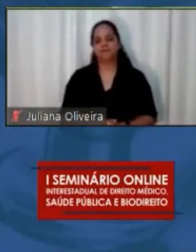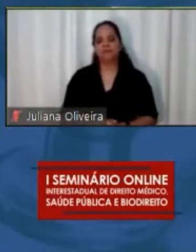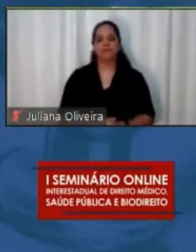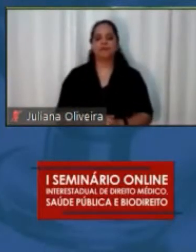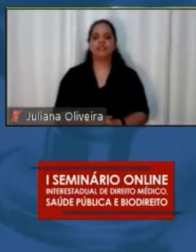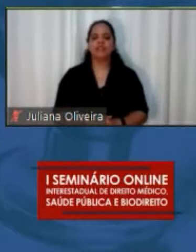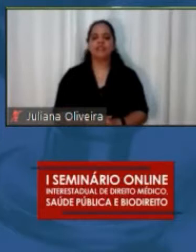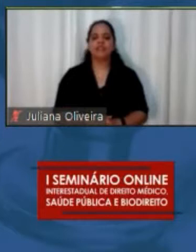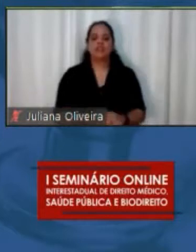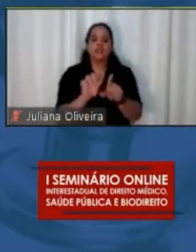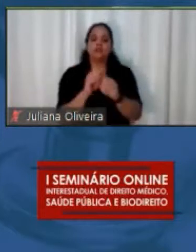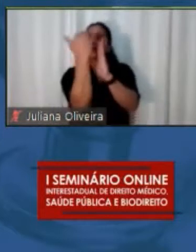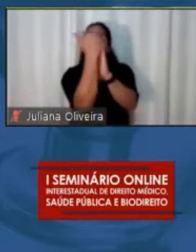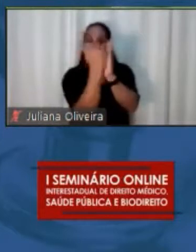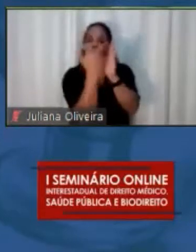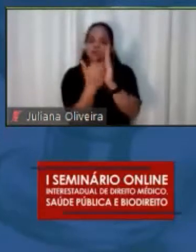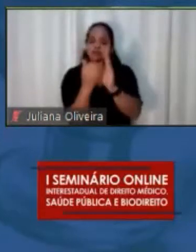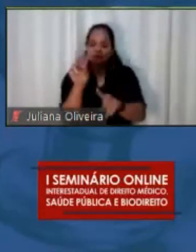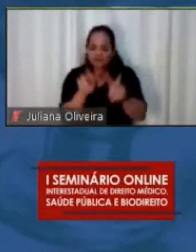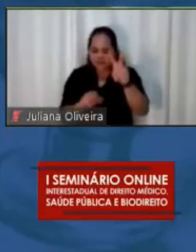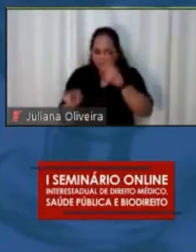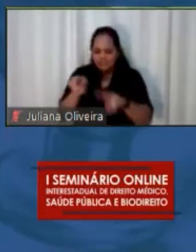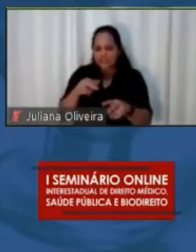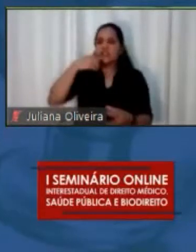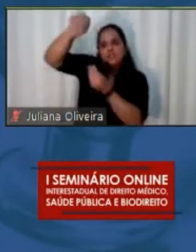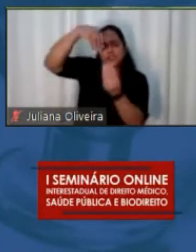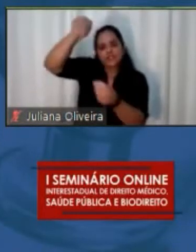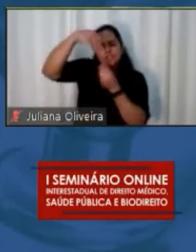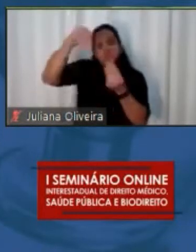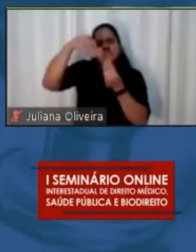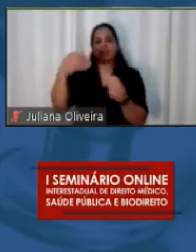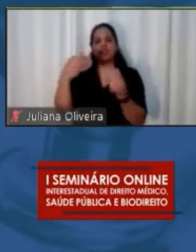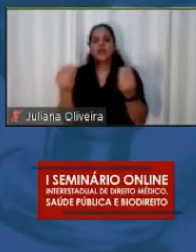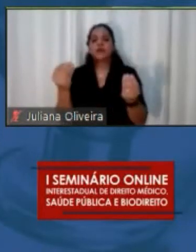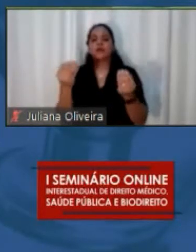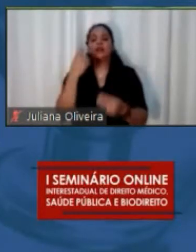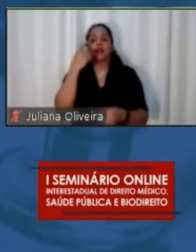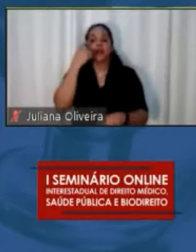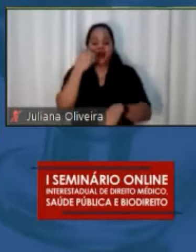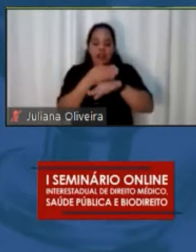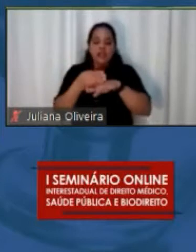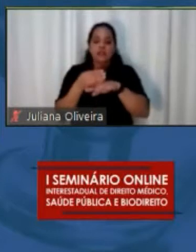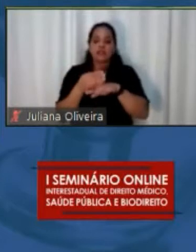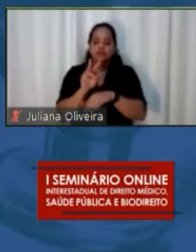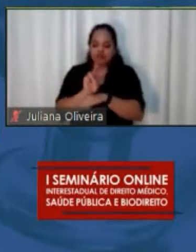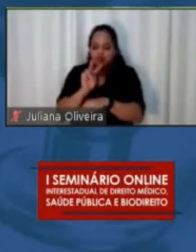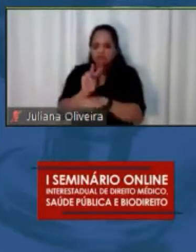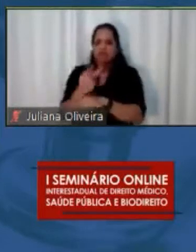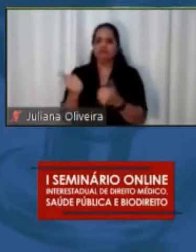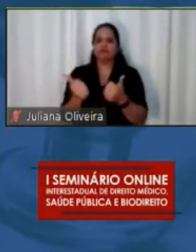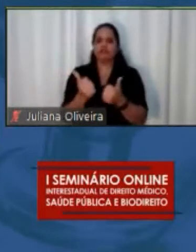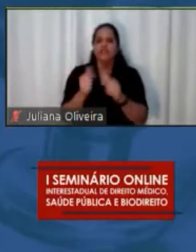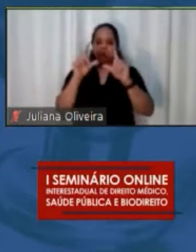gerenciamento direciona o tratamento diretamente para a causa da anemia, proporciona alta precoce, reduz a exposição a sangue